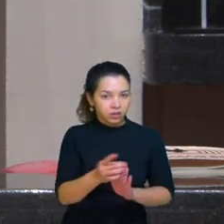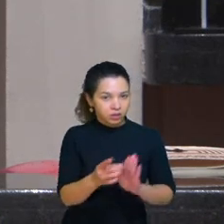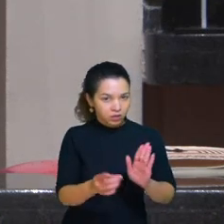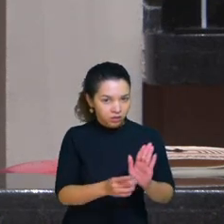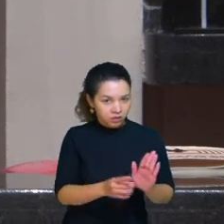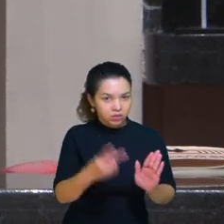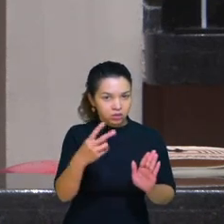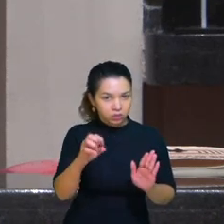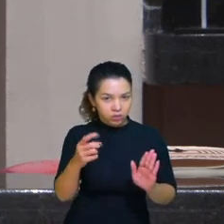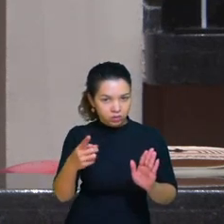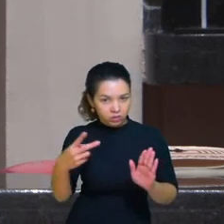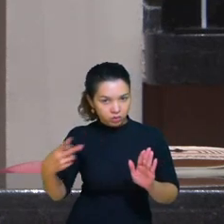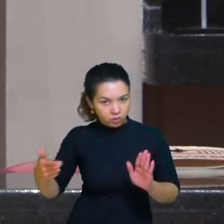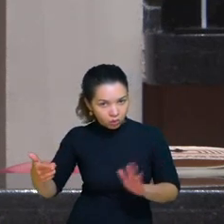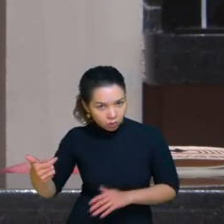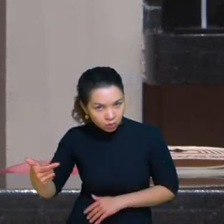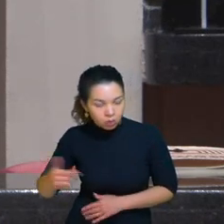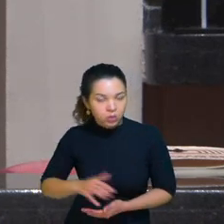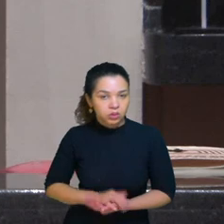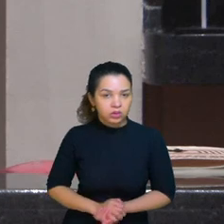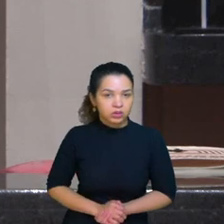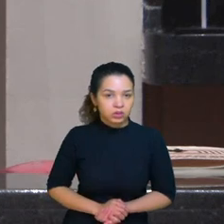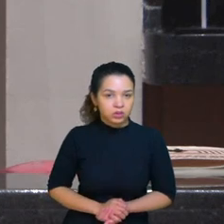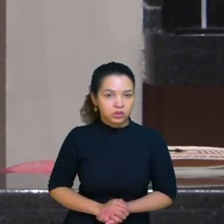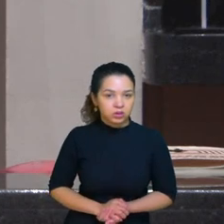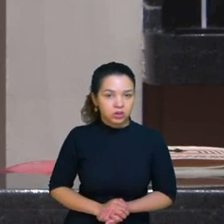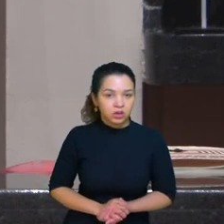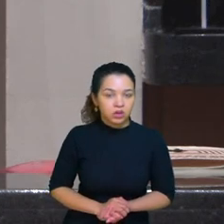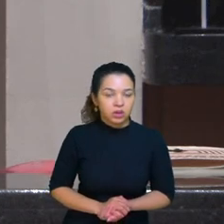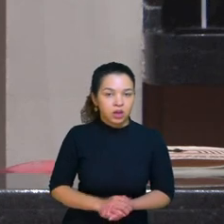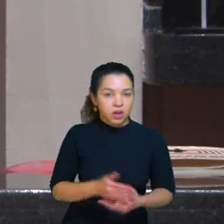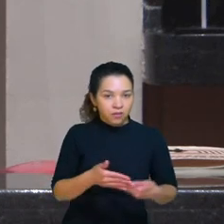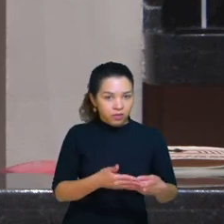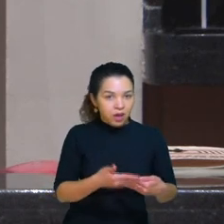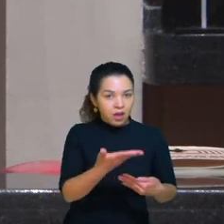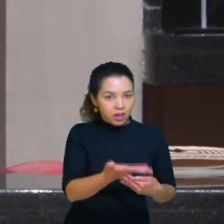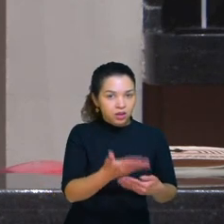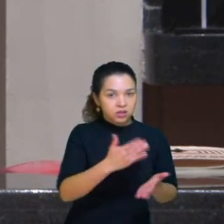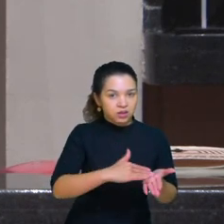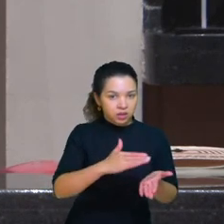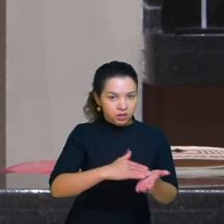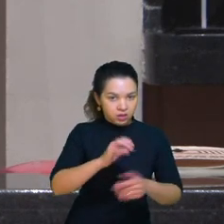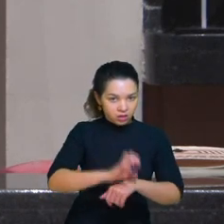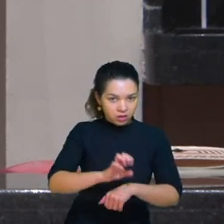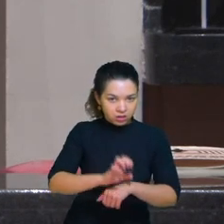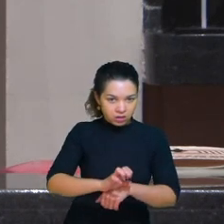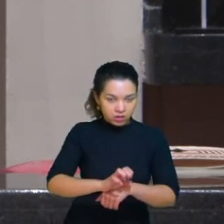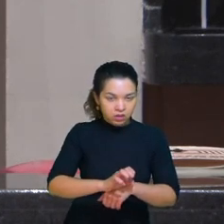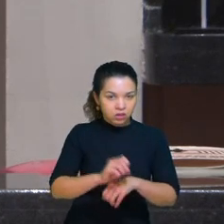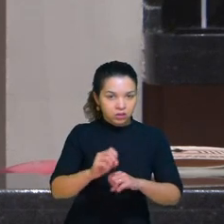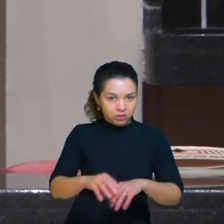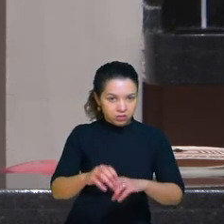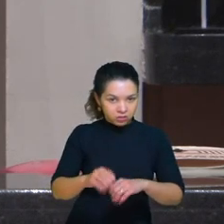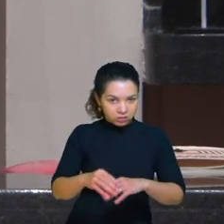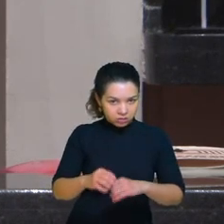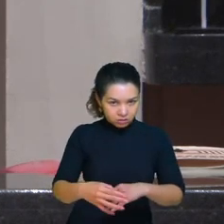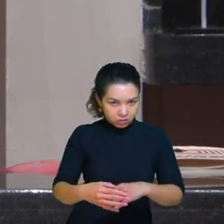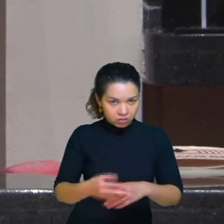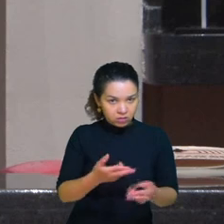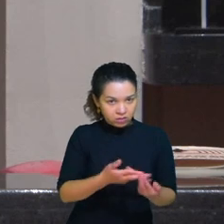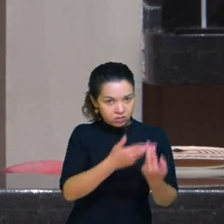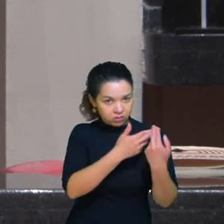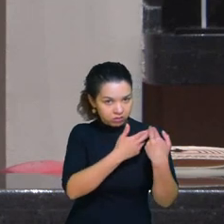né E todas as perspectivas a partir da Secretaria de Estado da Educação que tem a responsabilidade